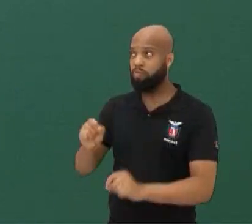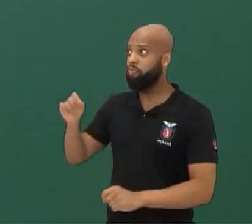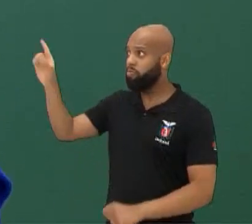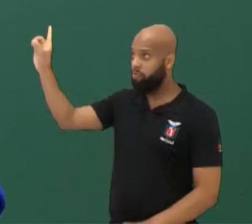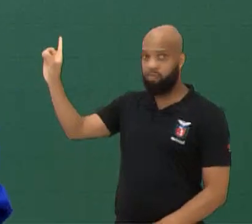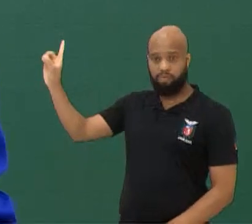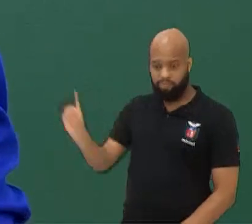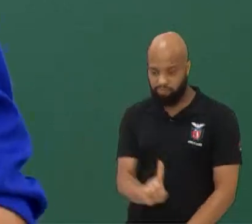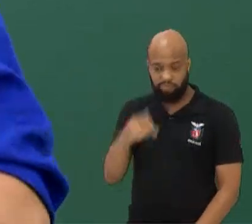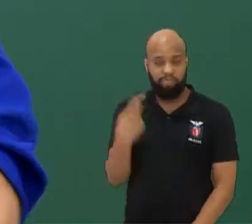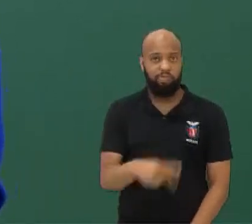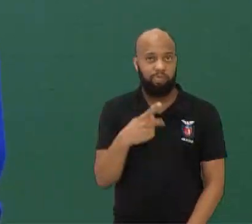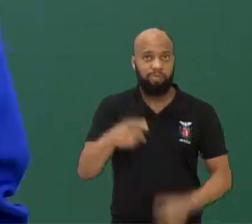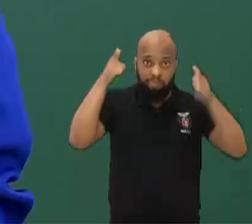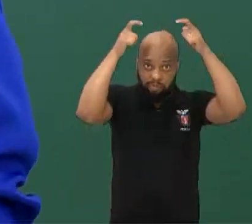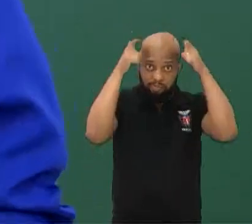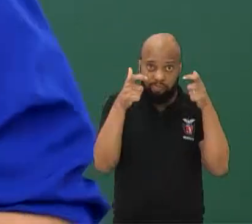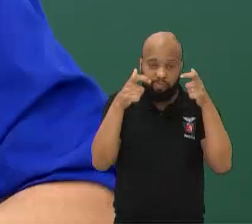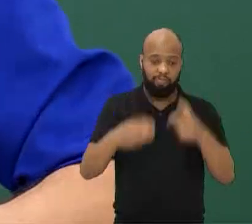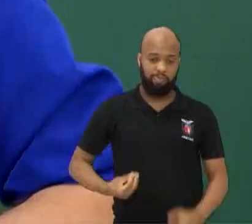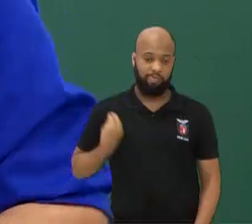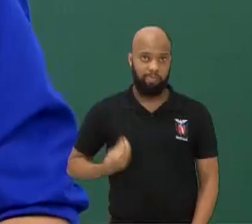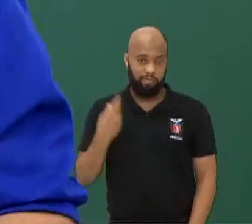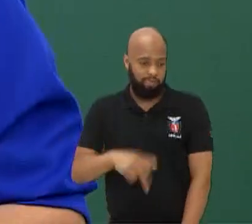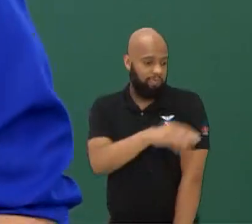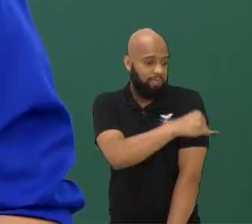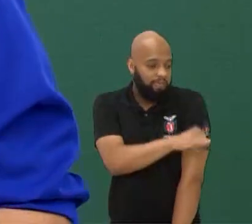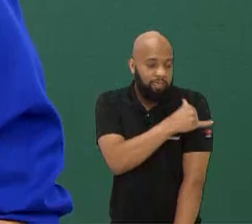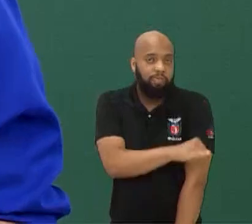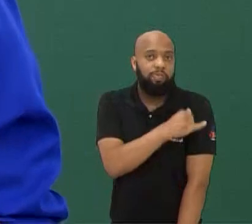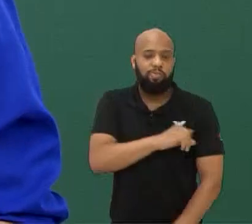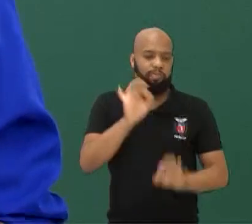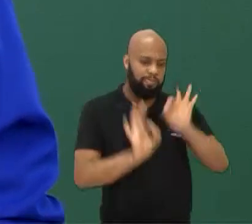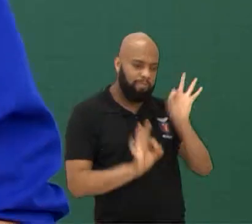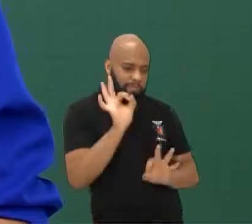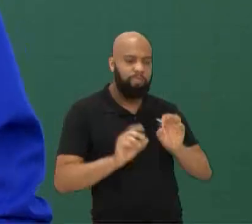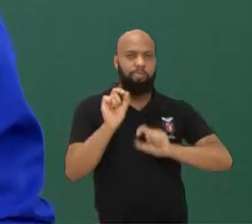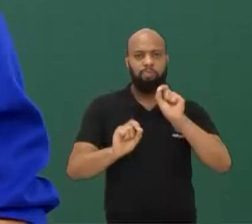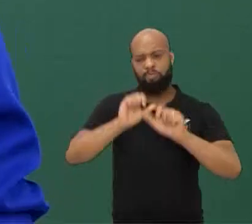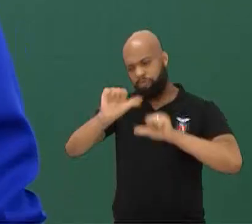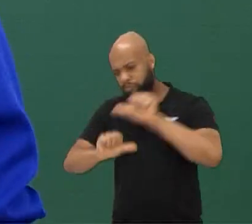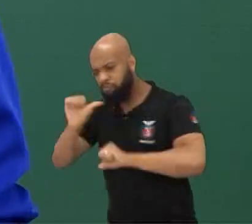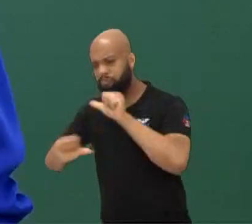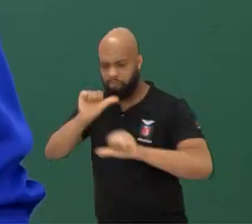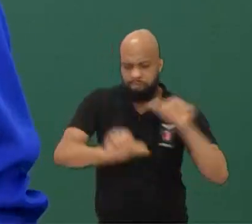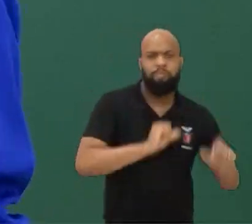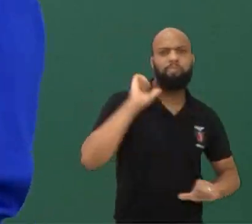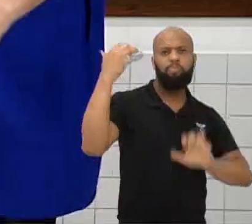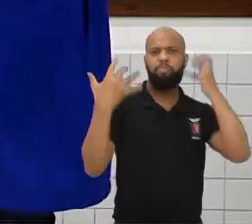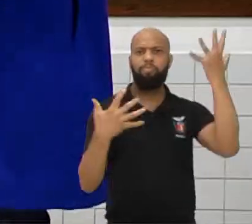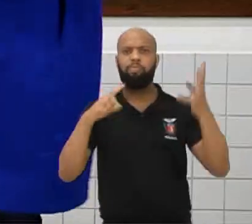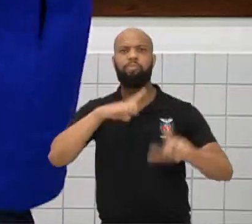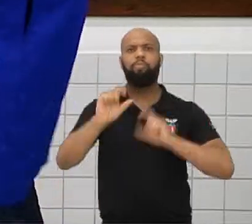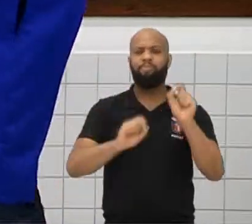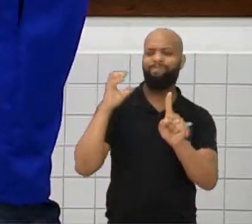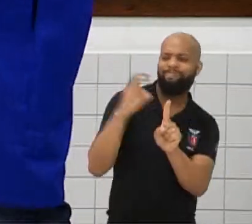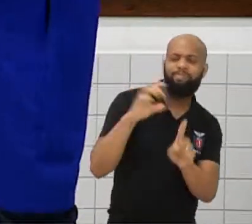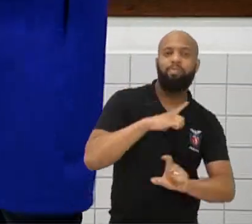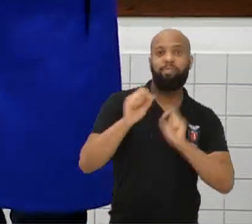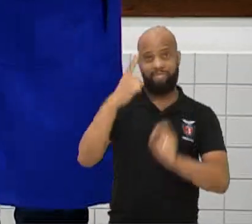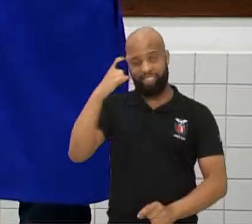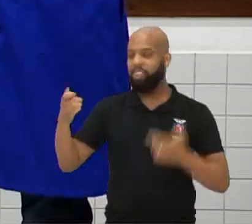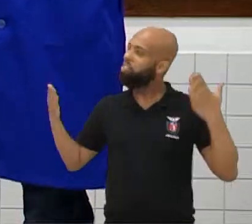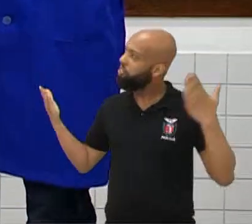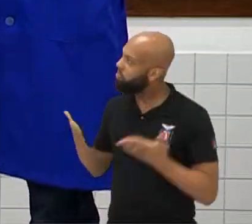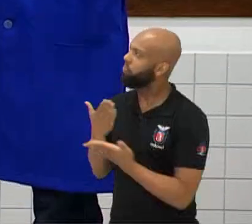João administrando o Brasil, morando no Rio de Janeiro, as principais mudanças que essa transferência causou, Rodrigo. Essa é a ideia para a nossa